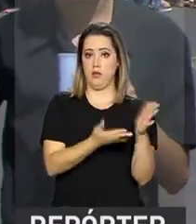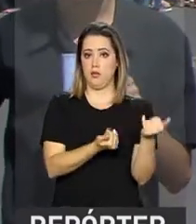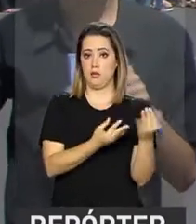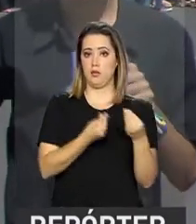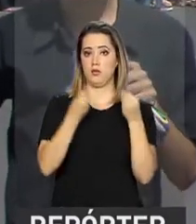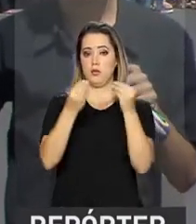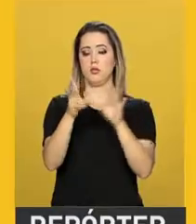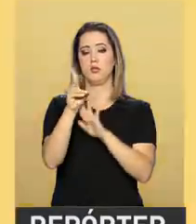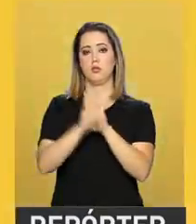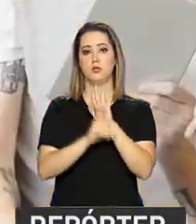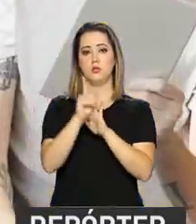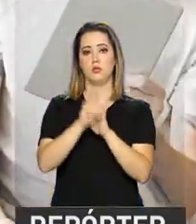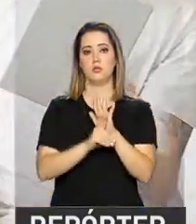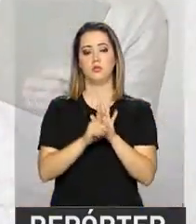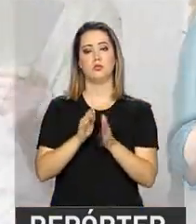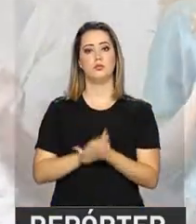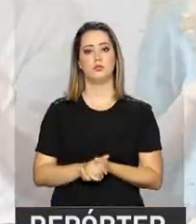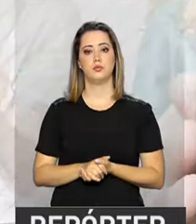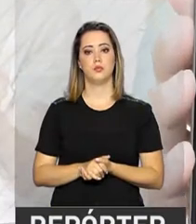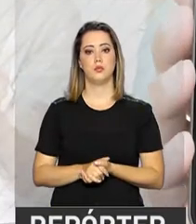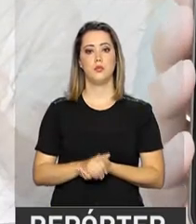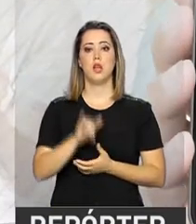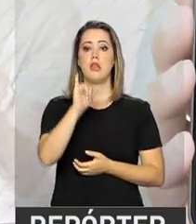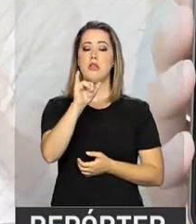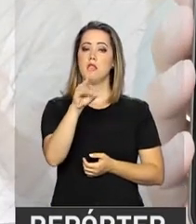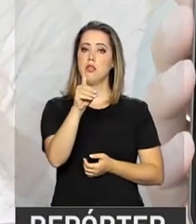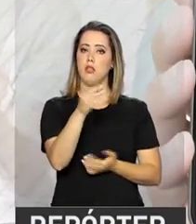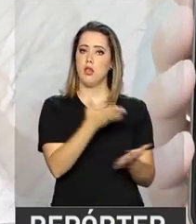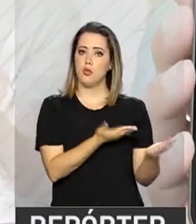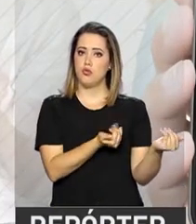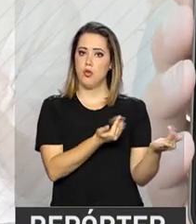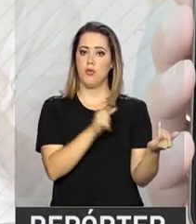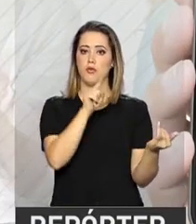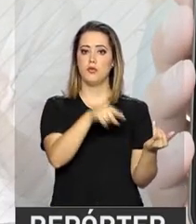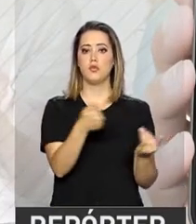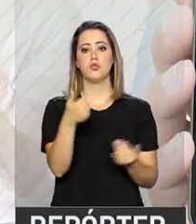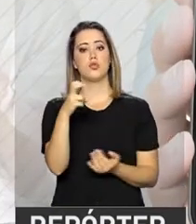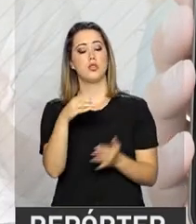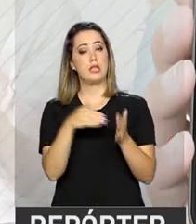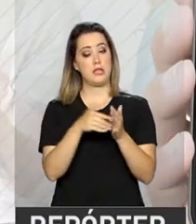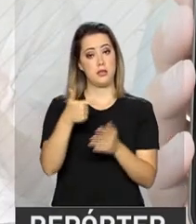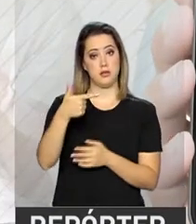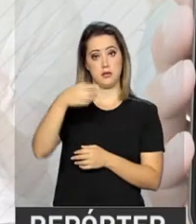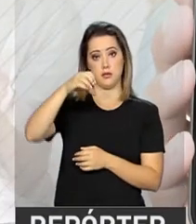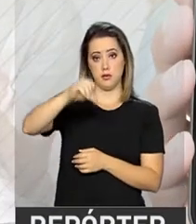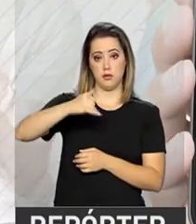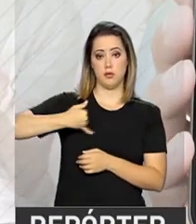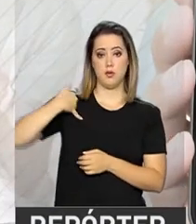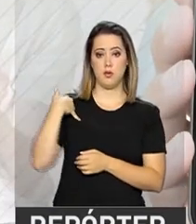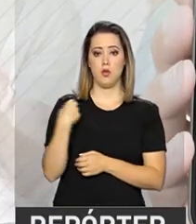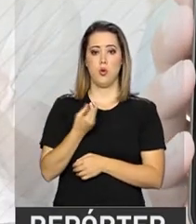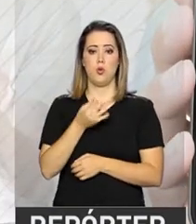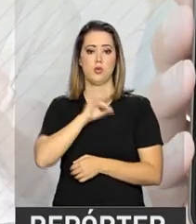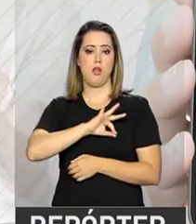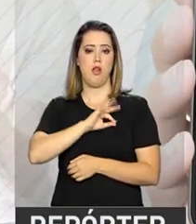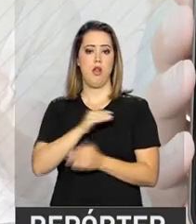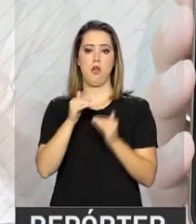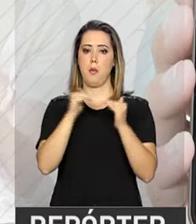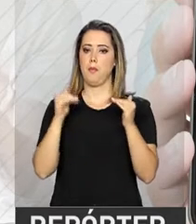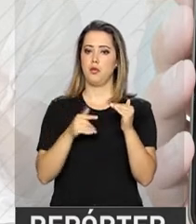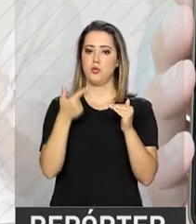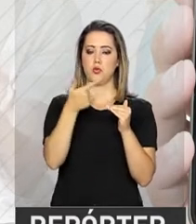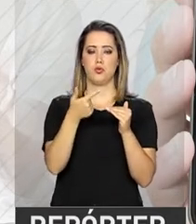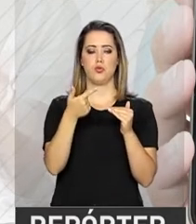aos jovens no Brasil. A ID Jovem é um benefício para pessoas de 15 a 29 anos que tenham renda familiar menor que 2 salários